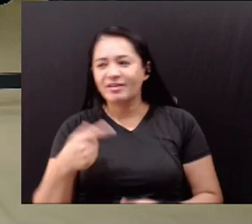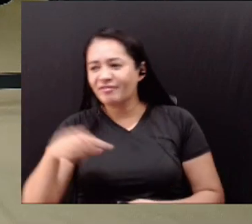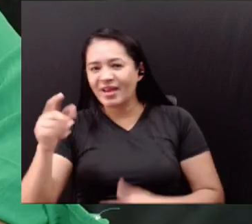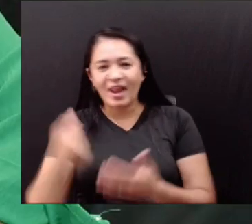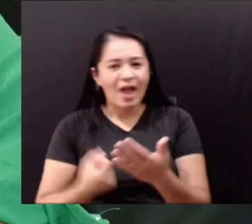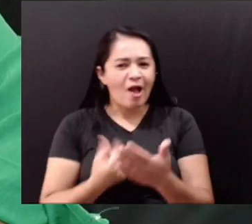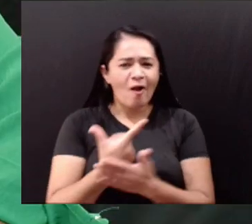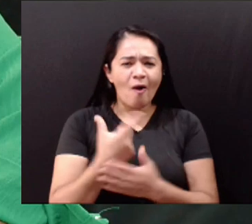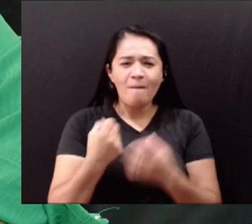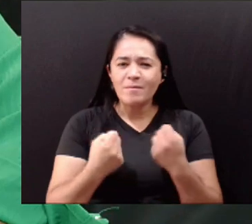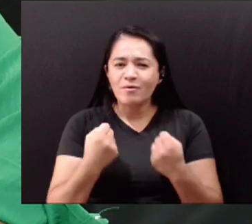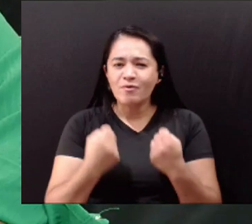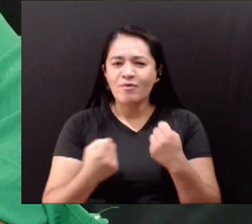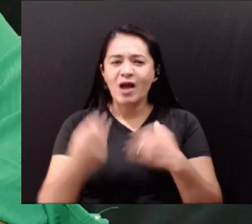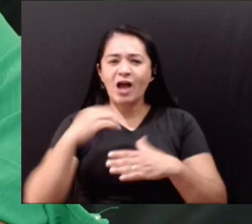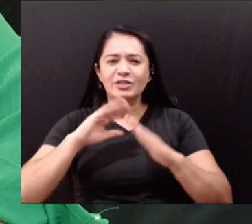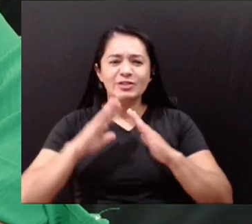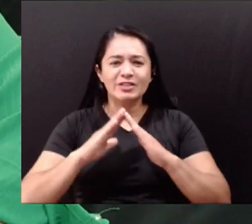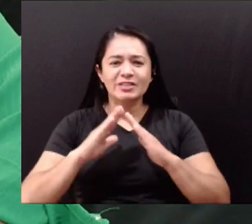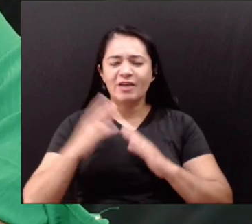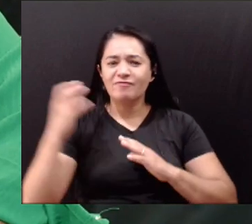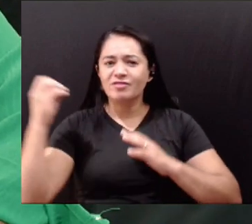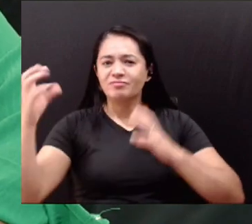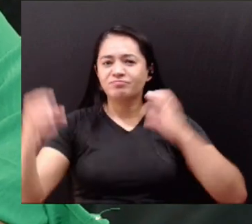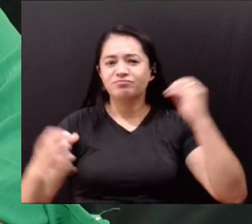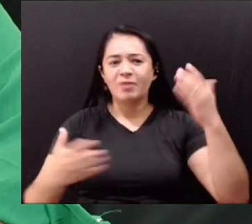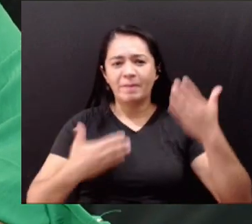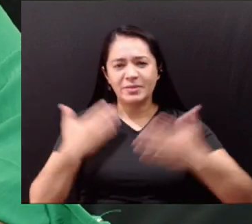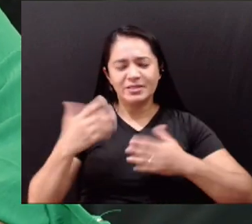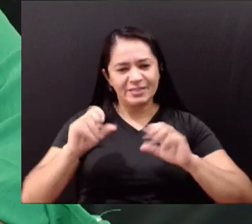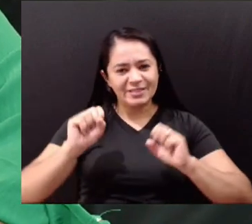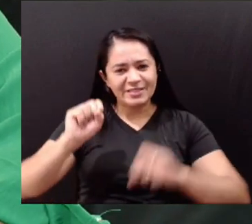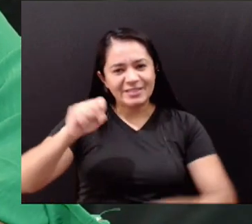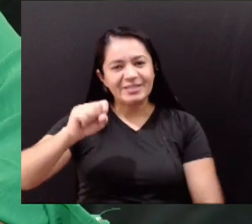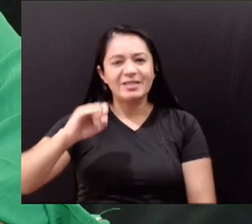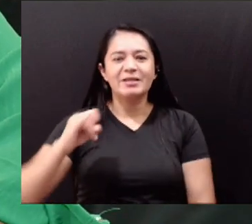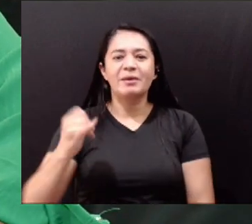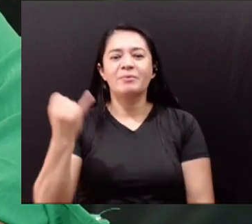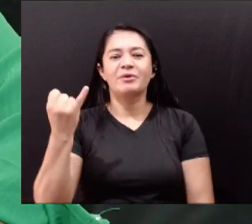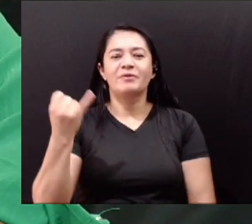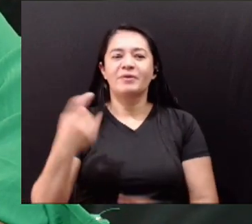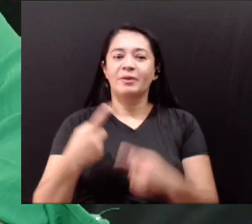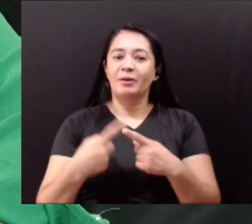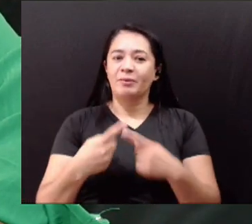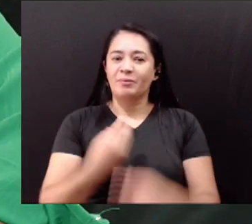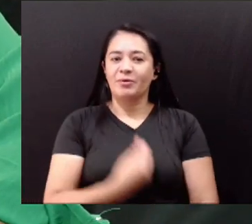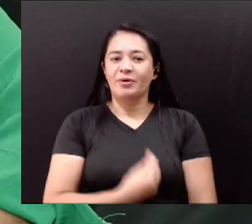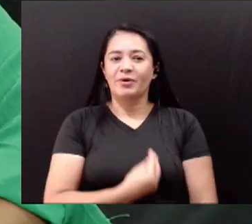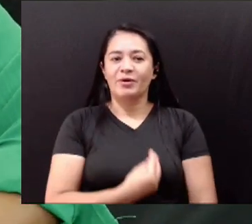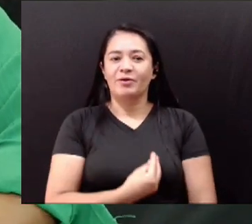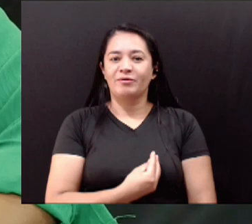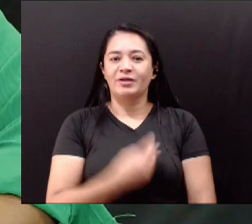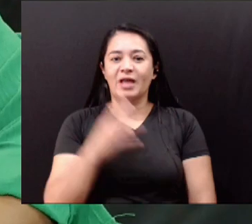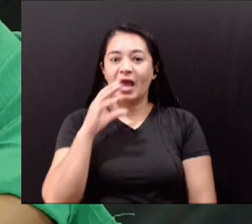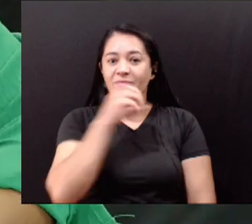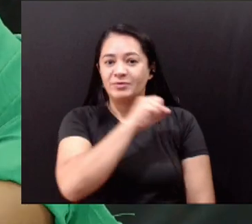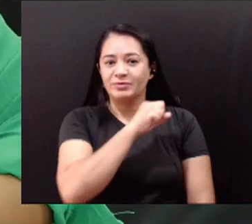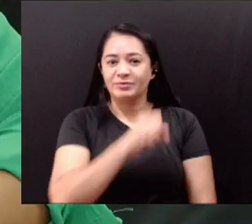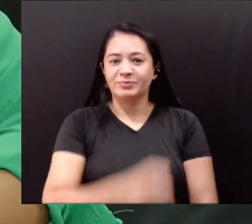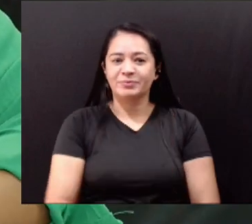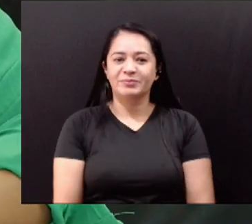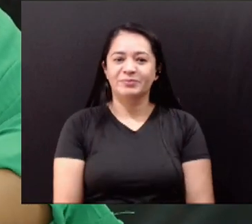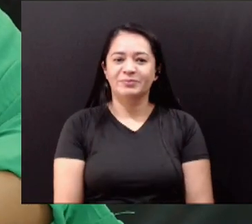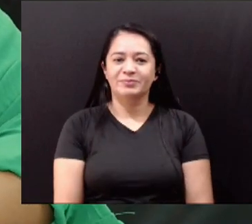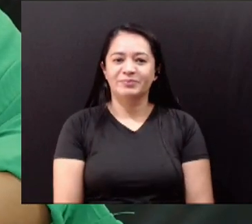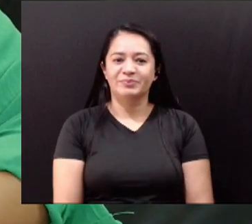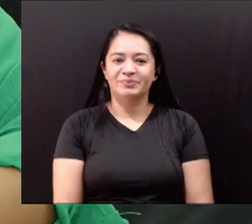passear mesmo, vai viajar mesmo, aproveita, porque essa vida é uma só e ela passa rápido demais. Temos mais perguntas, produção? Se